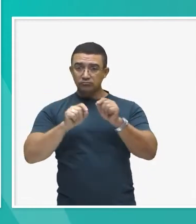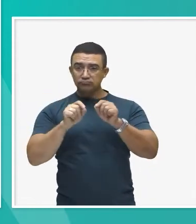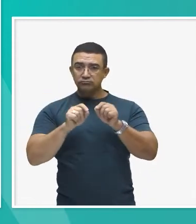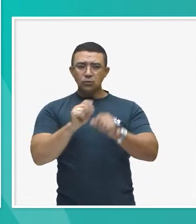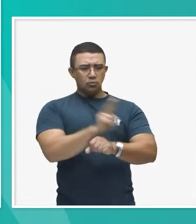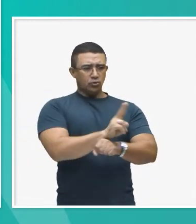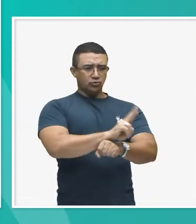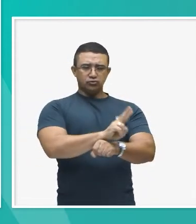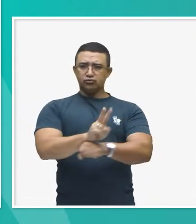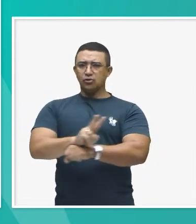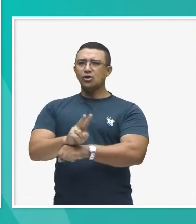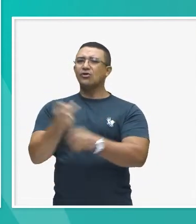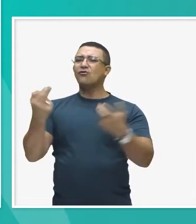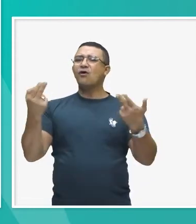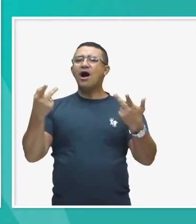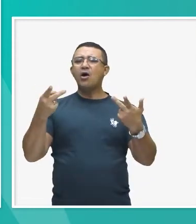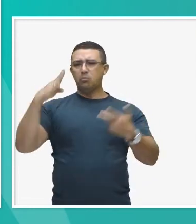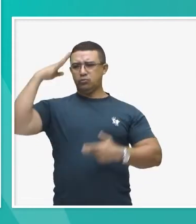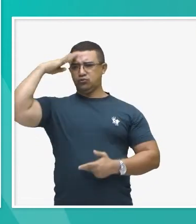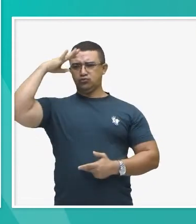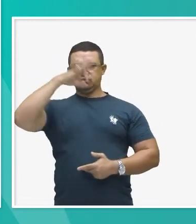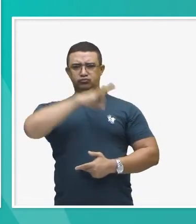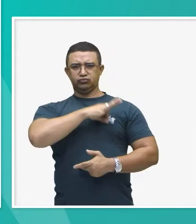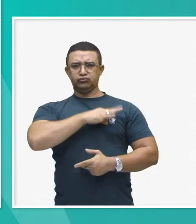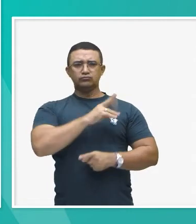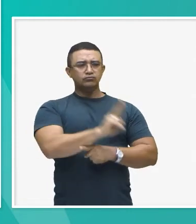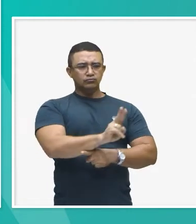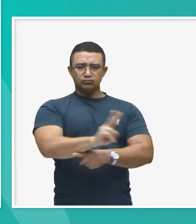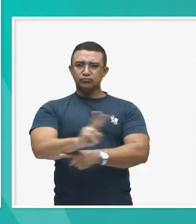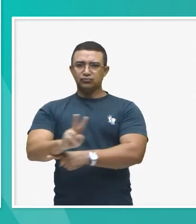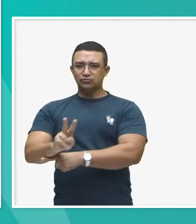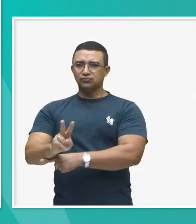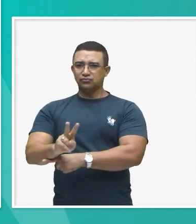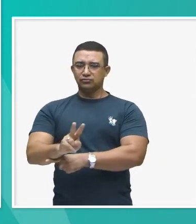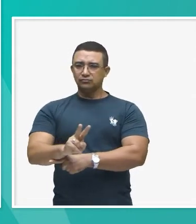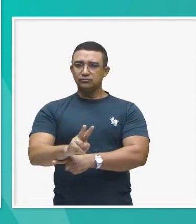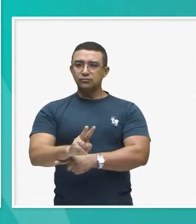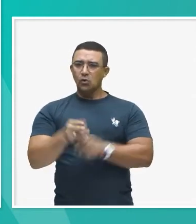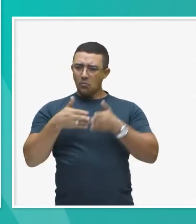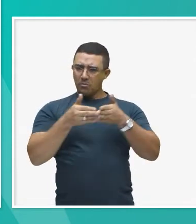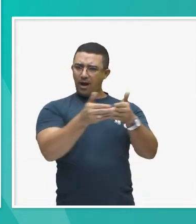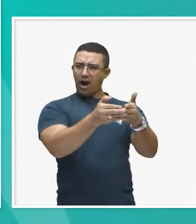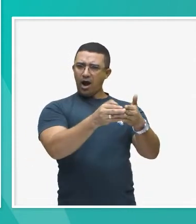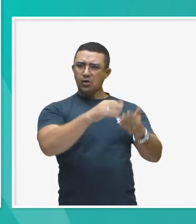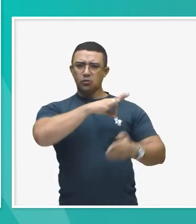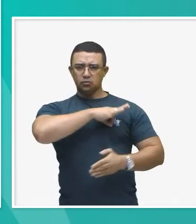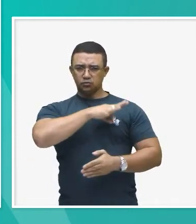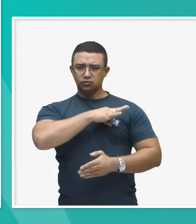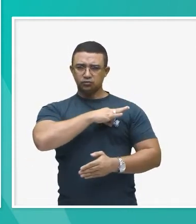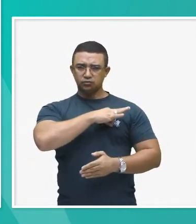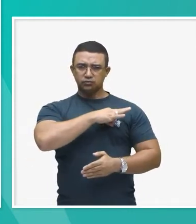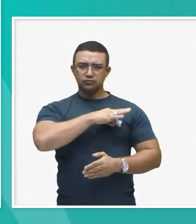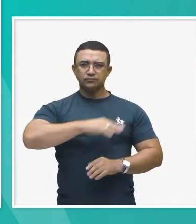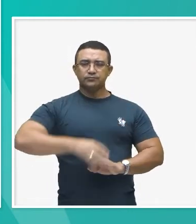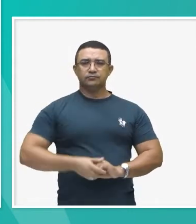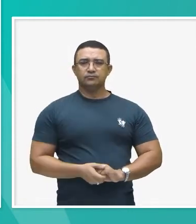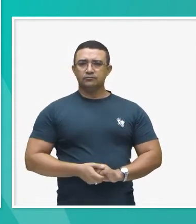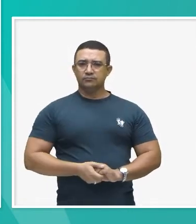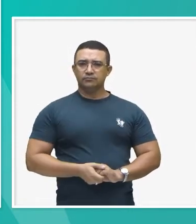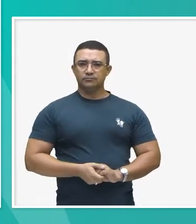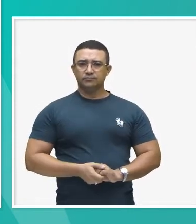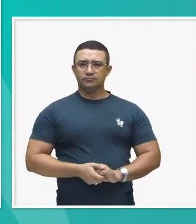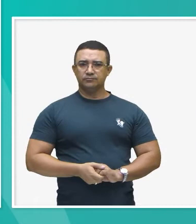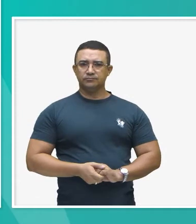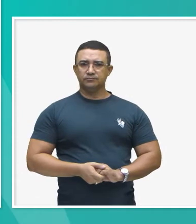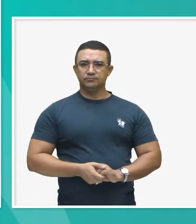seriam os pastores alemães, ok? Então essa expressão Sea Shepherd está relacionada a